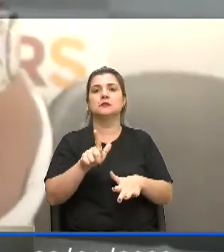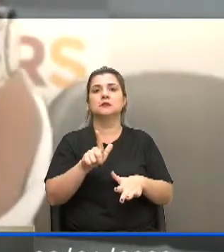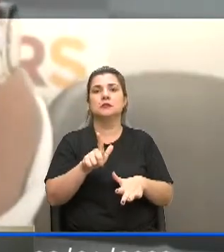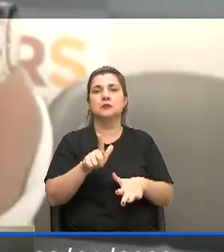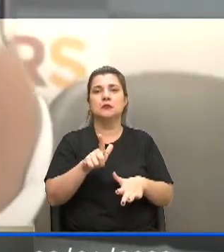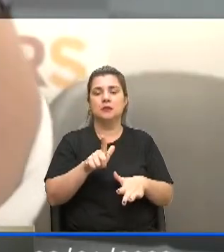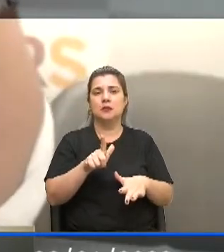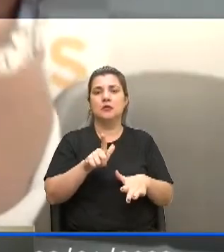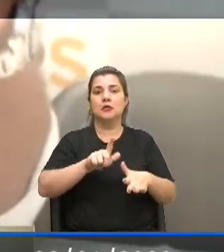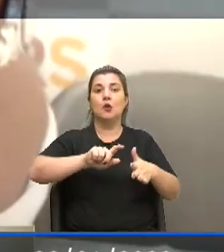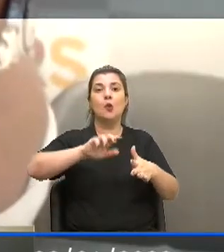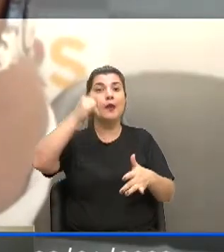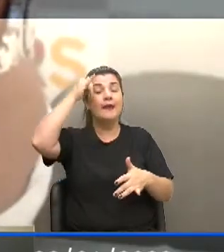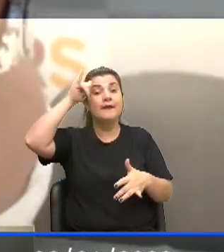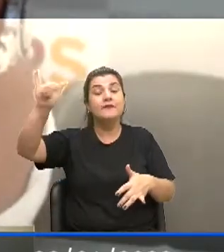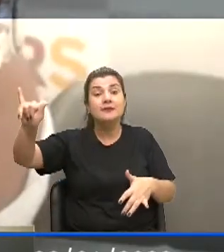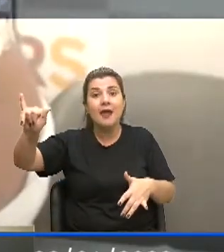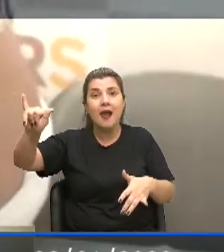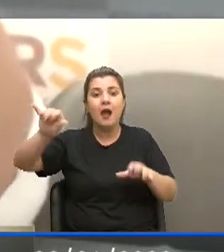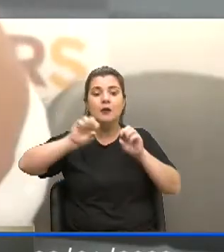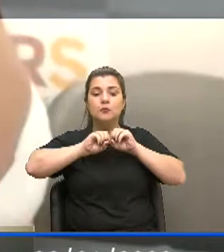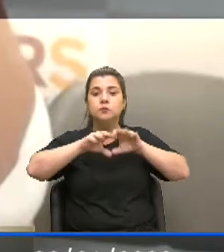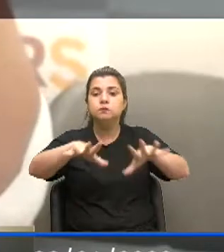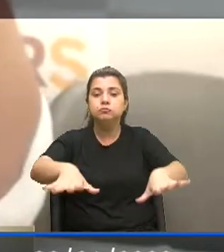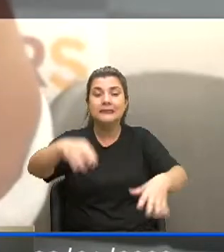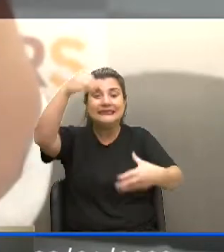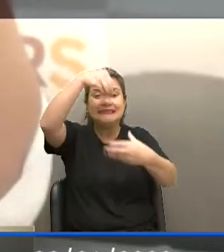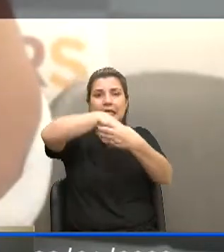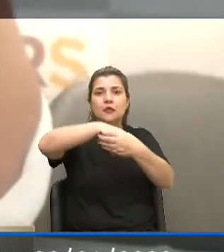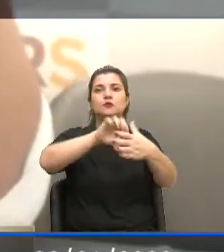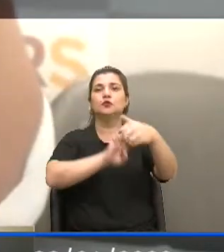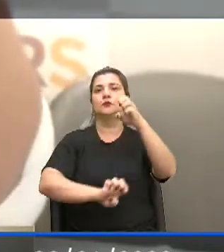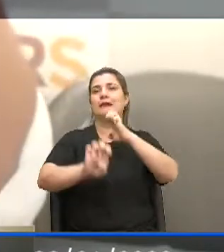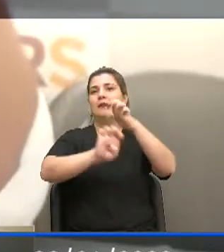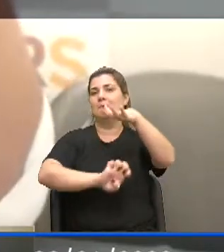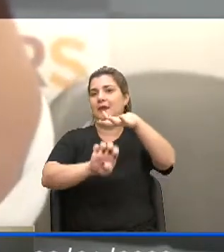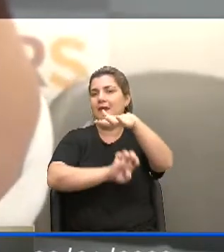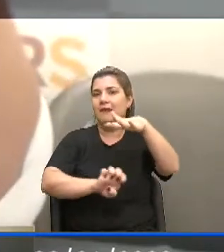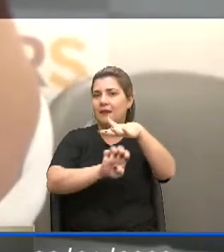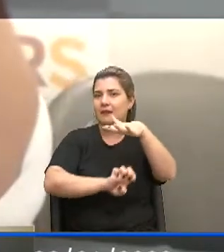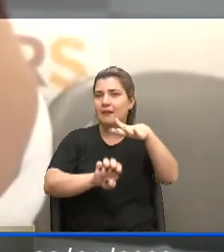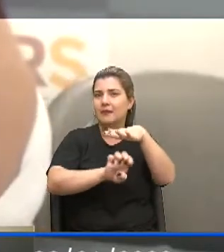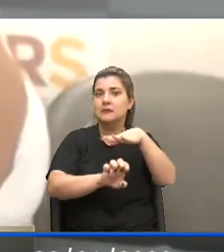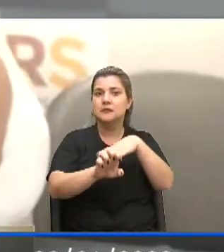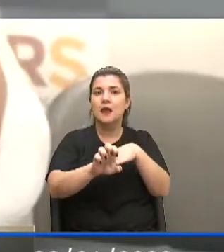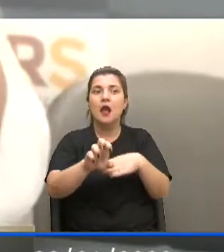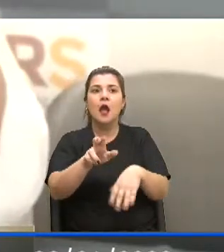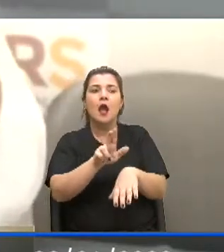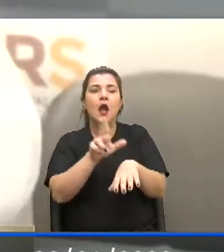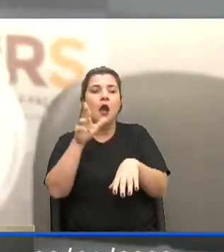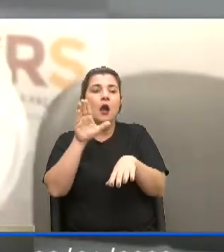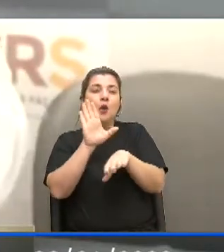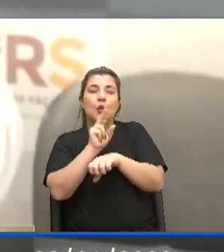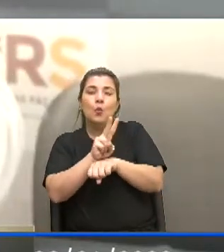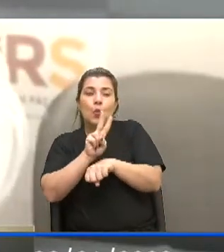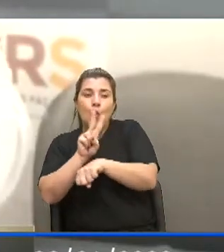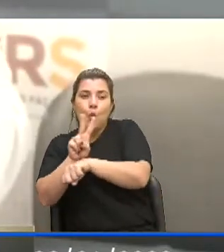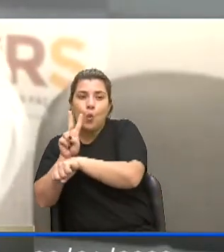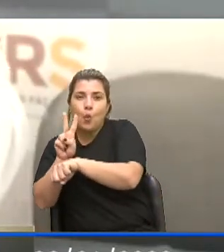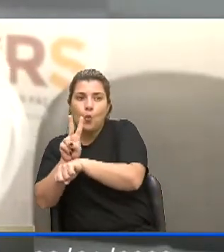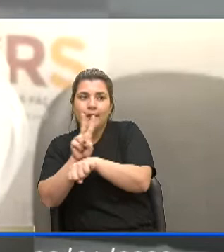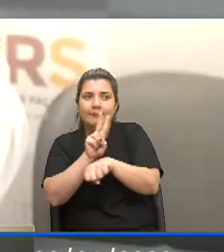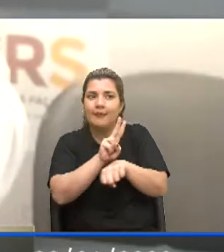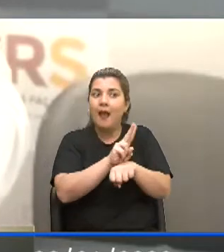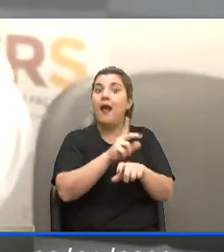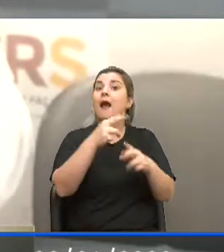evitar a contaminação dentro da empresa, para monitorar os casos que, porventura, aconteçam, como bem falou o